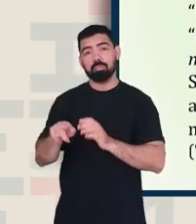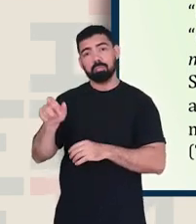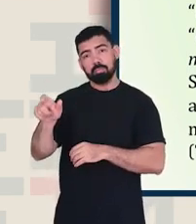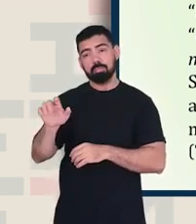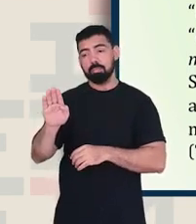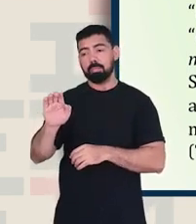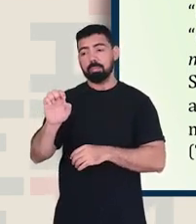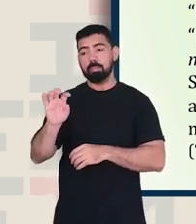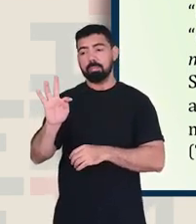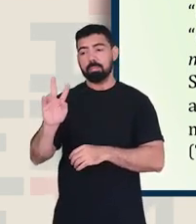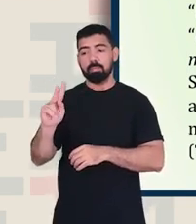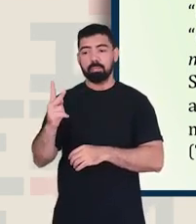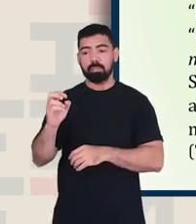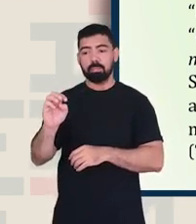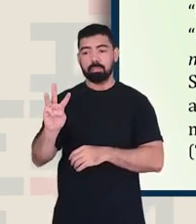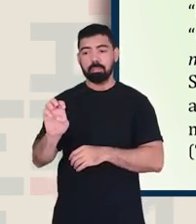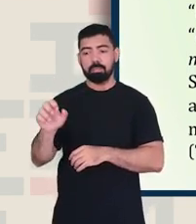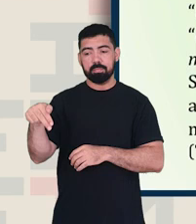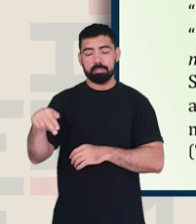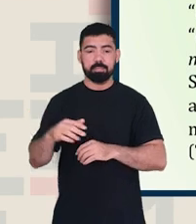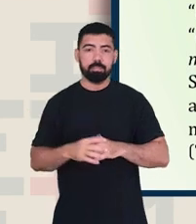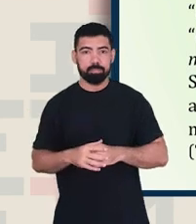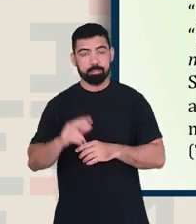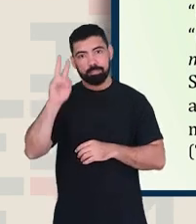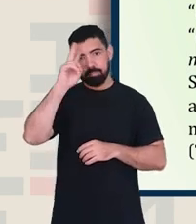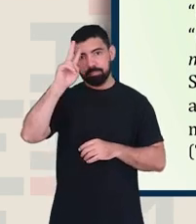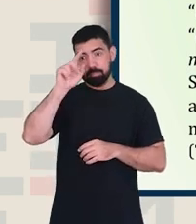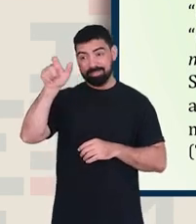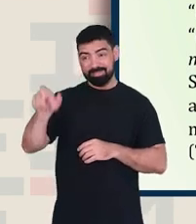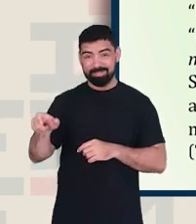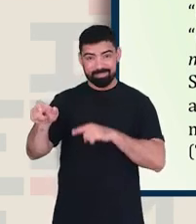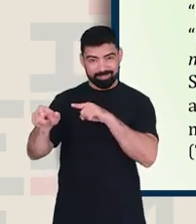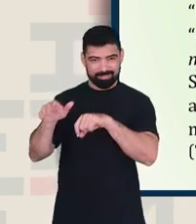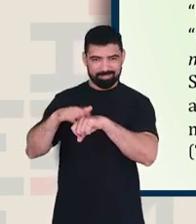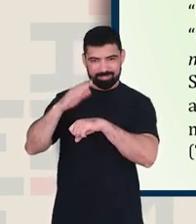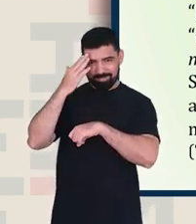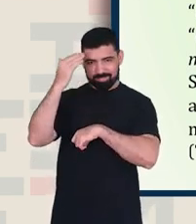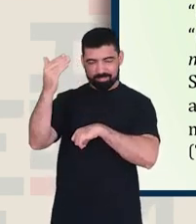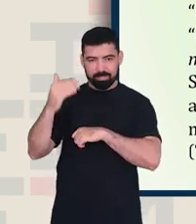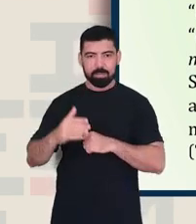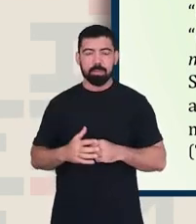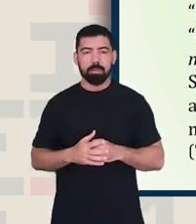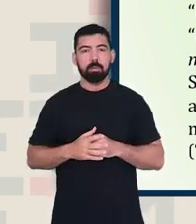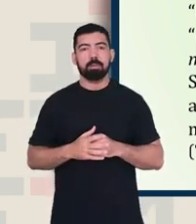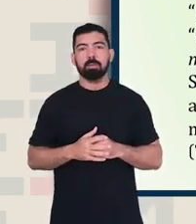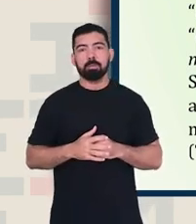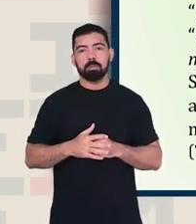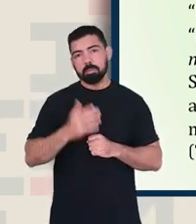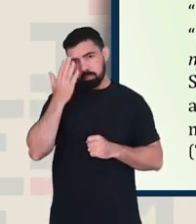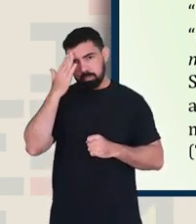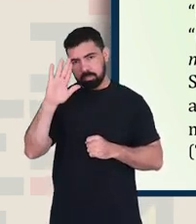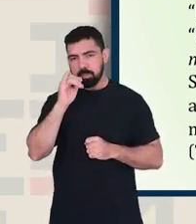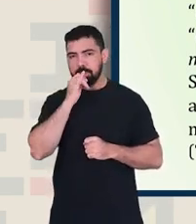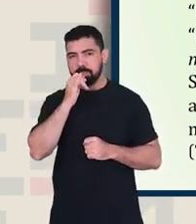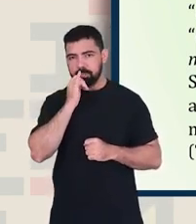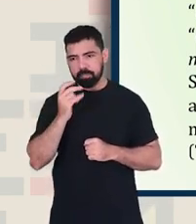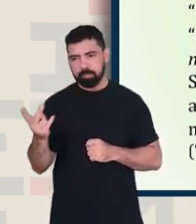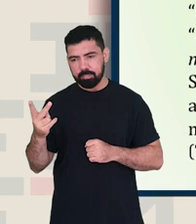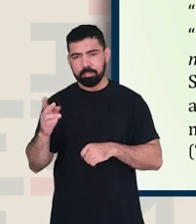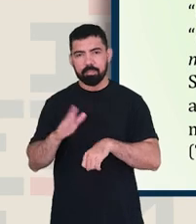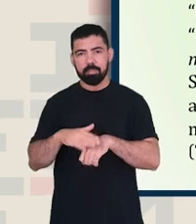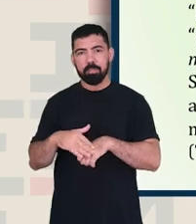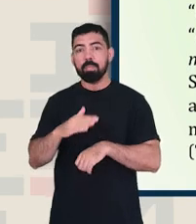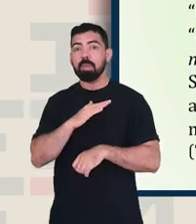de Beethoven. Lembremos que Beethoven não sei bem a data dessas duas sinfonias, mas